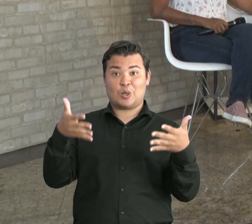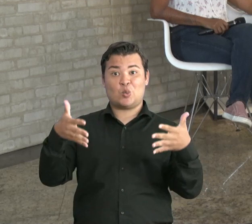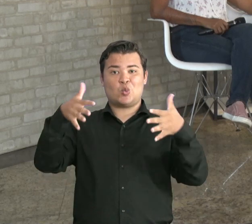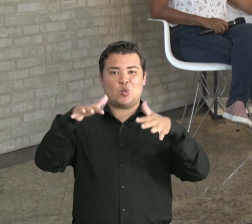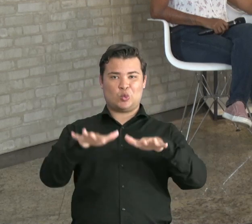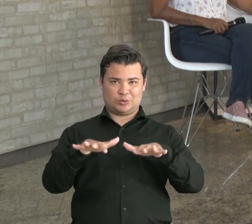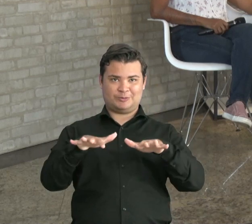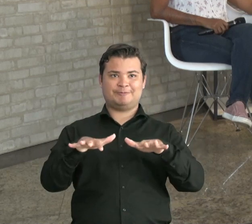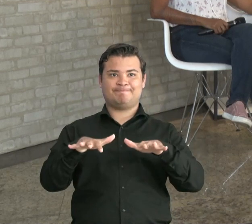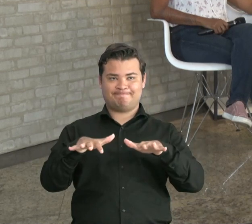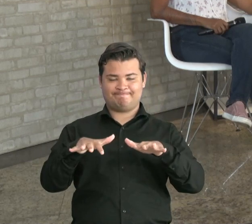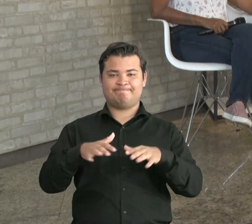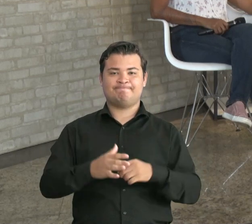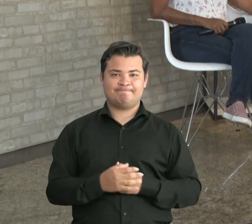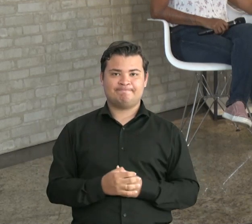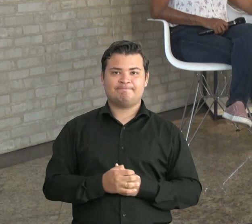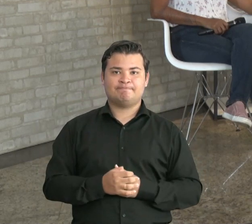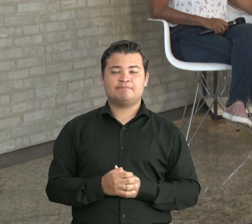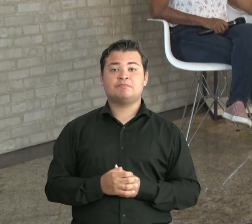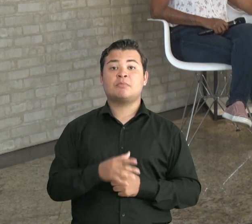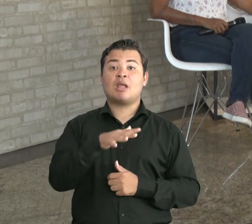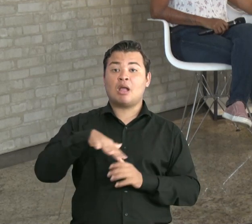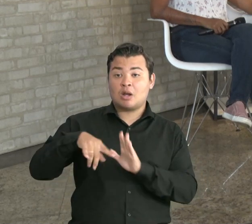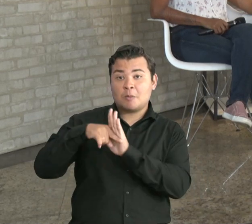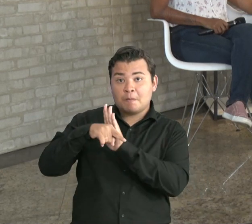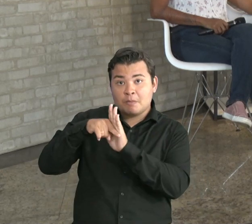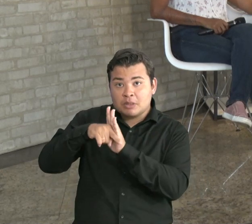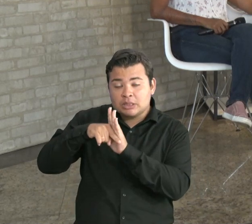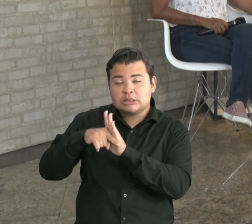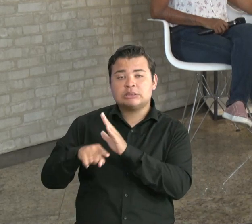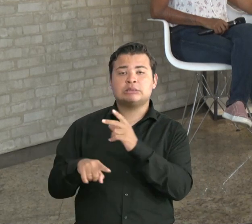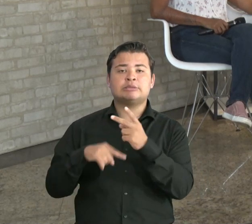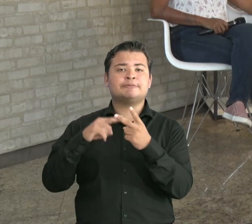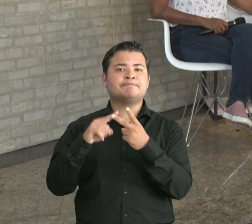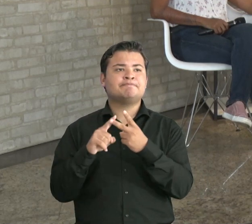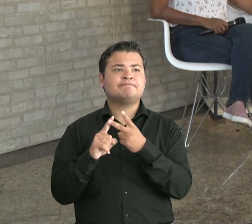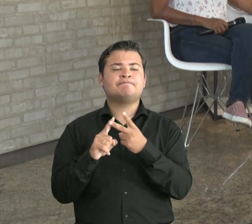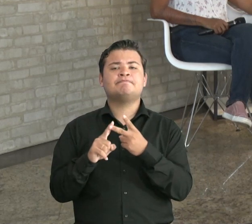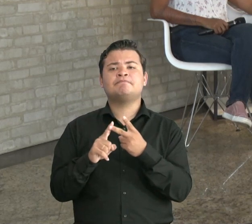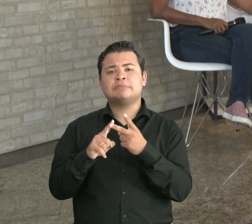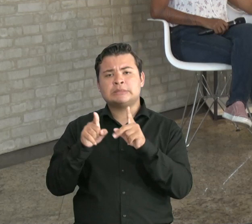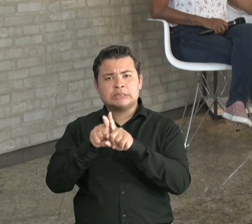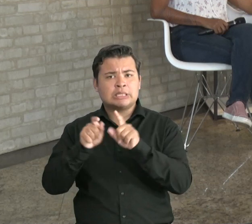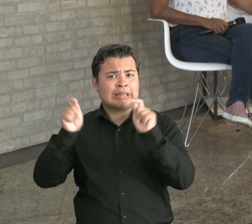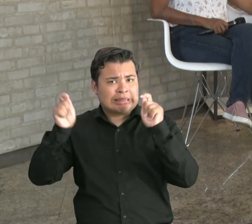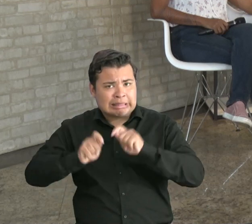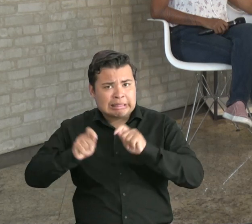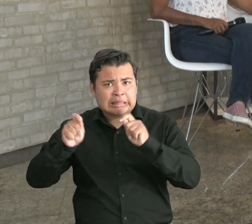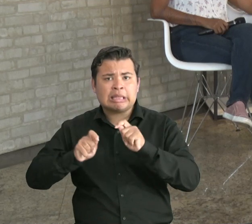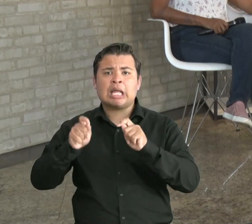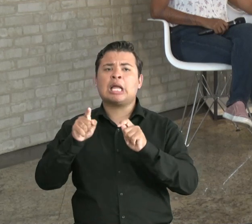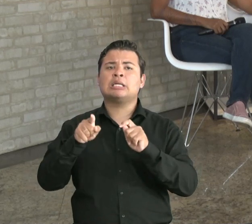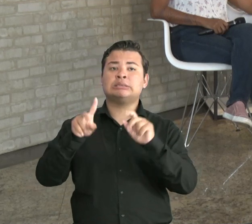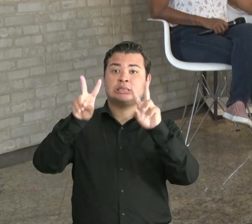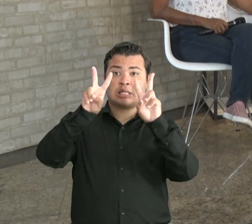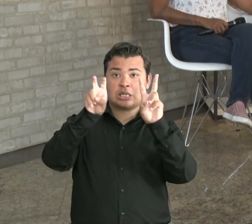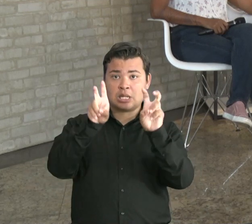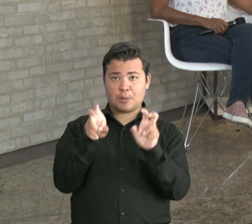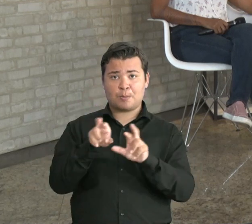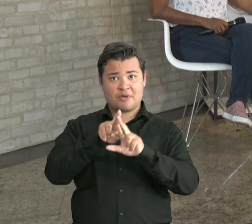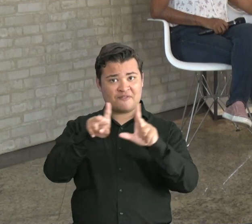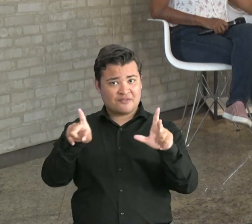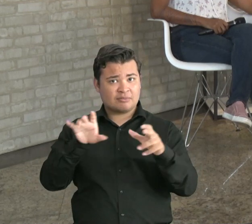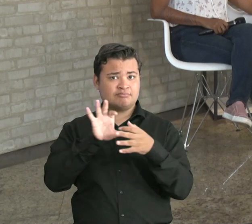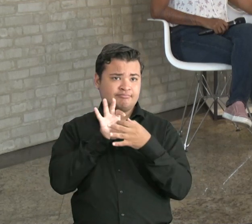inclusão. A inclusão na pesquisa, a possibilidade de cada vez mais temáticas que tratem